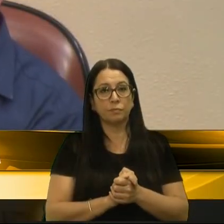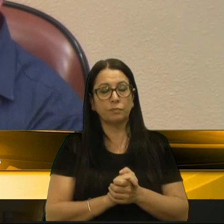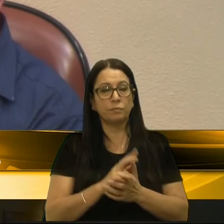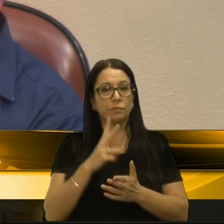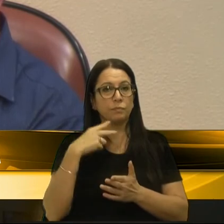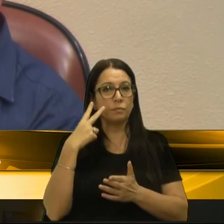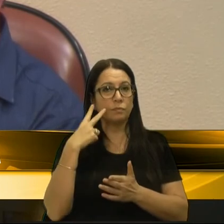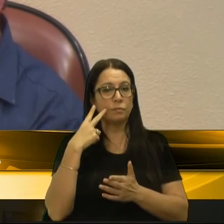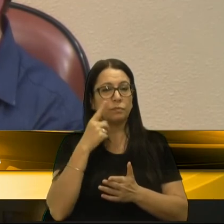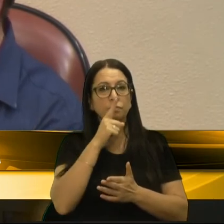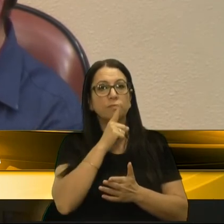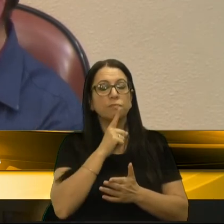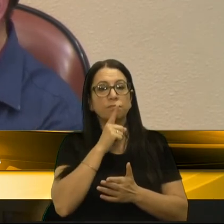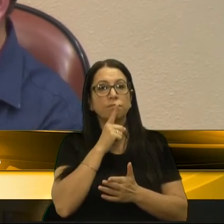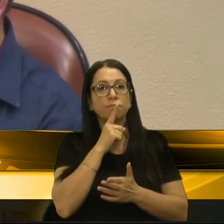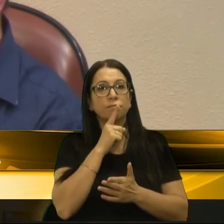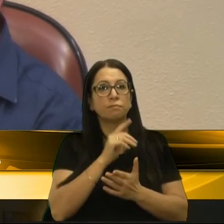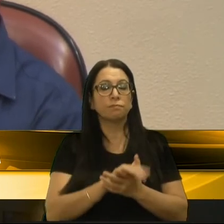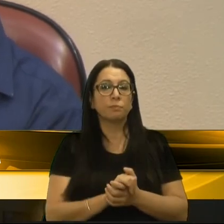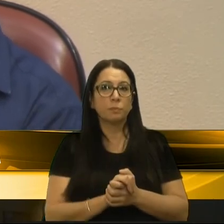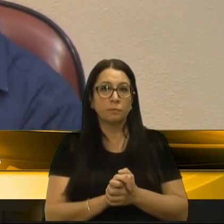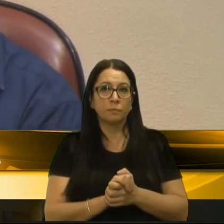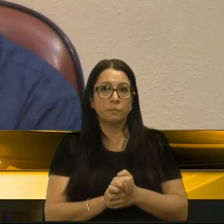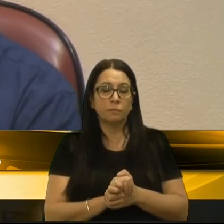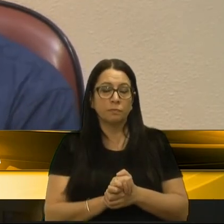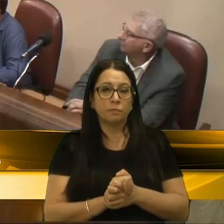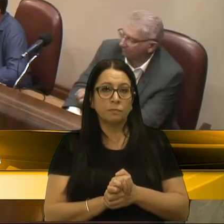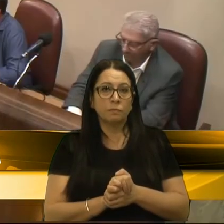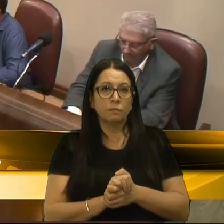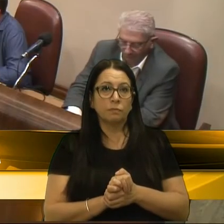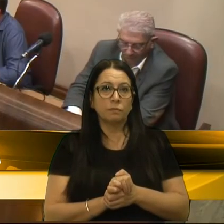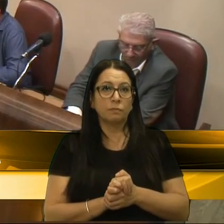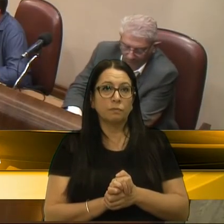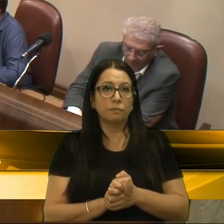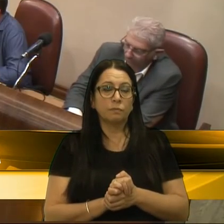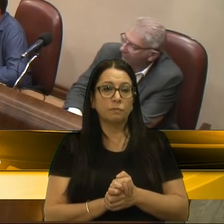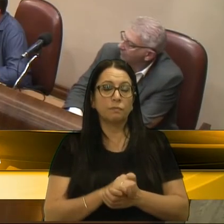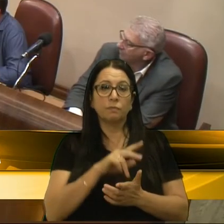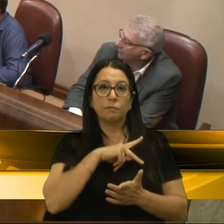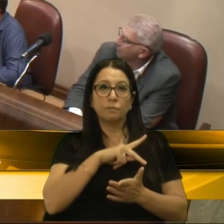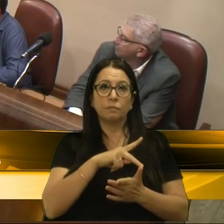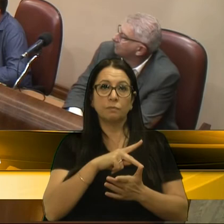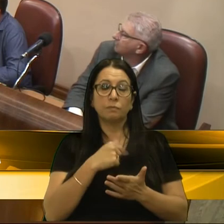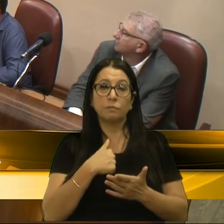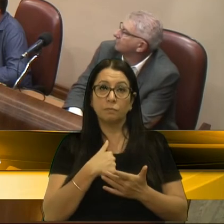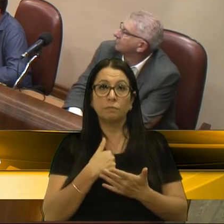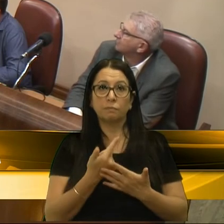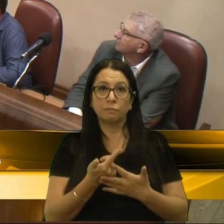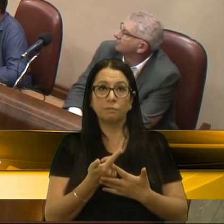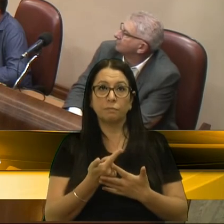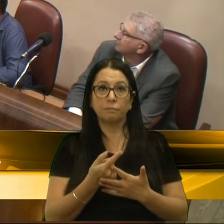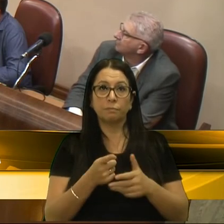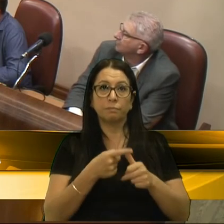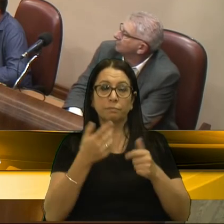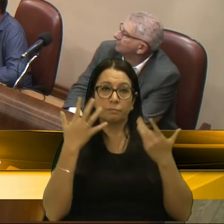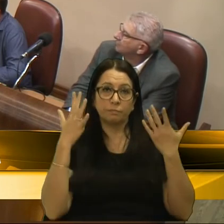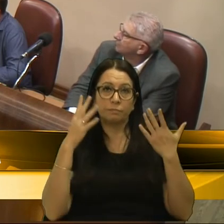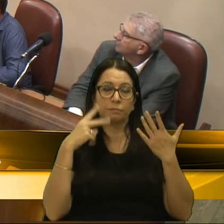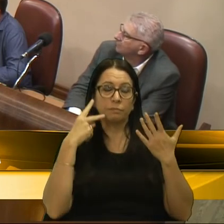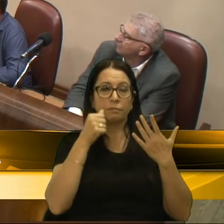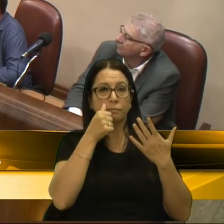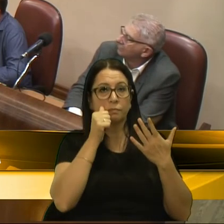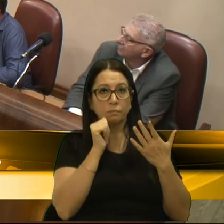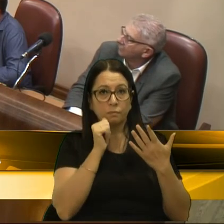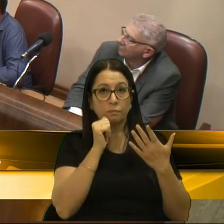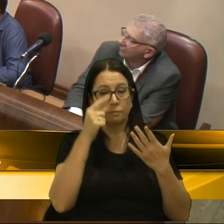Próximo inscrito, vereador Alberto Menegussi, com a palavra. Senhor presidente, eu primeiro parabenizar a vereadora Paulo por